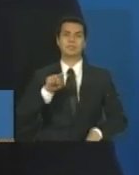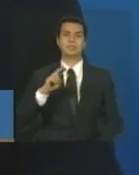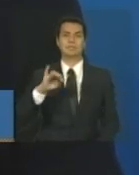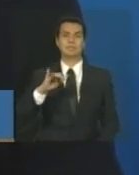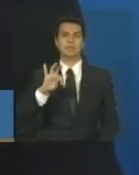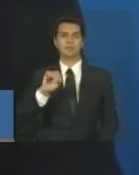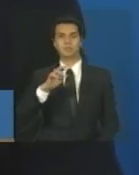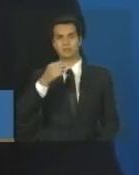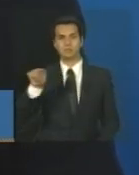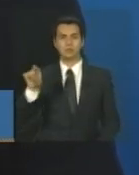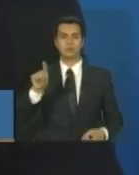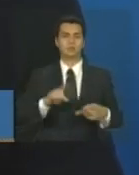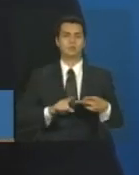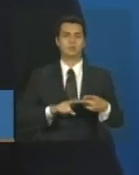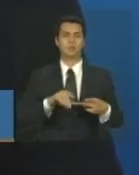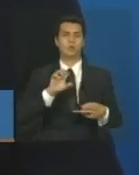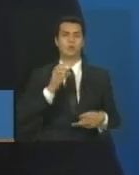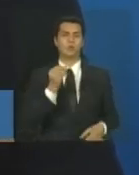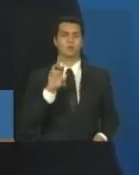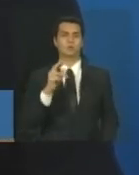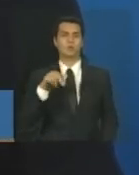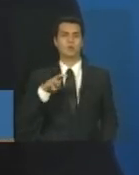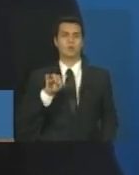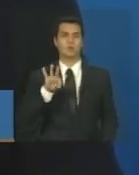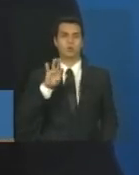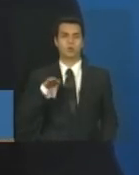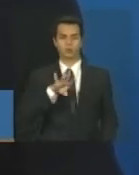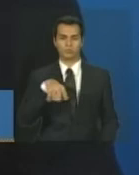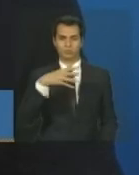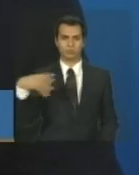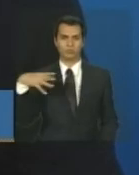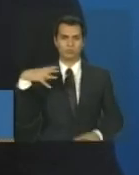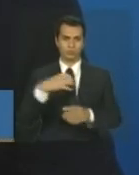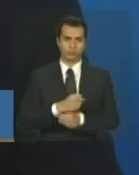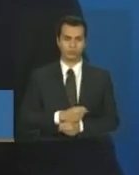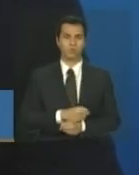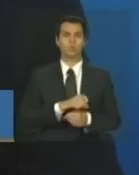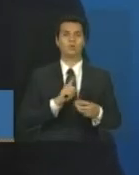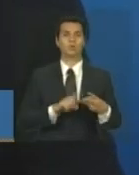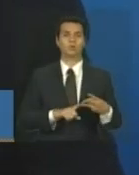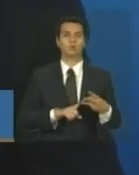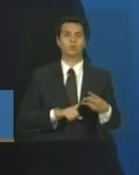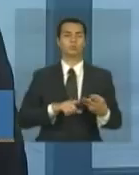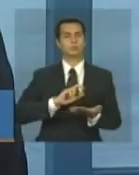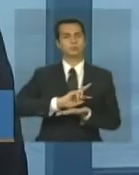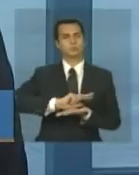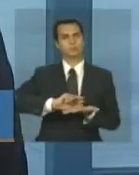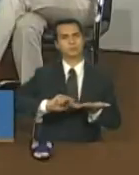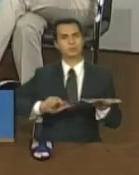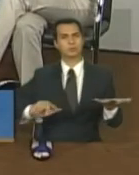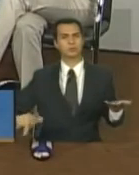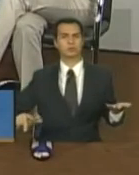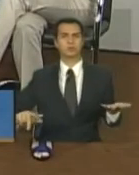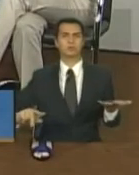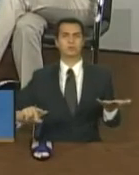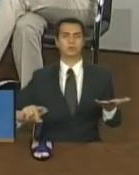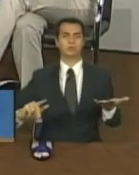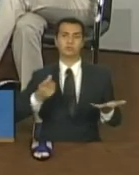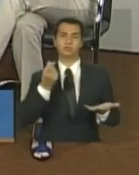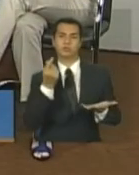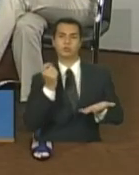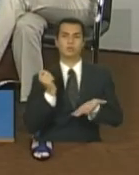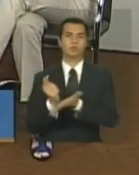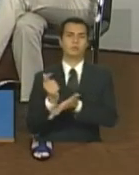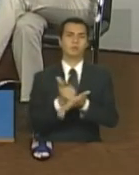que o orçamento foi colocado no orçamento Municipal ou se todos os procedimentos relacionados à execução